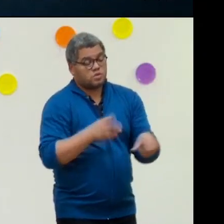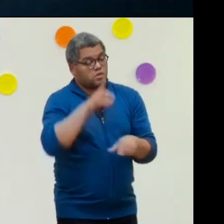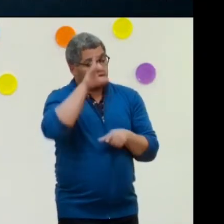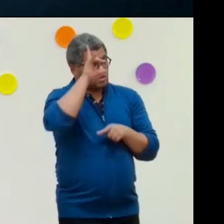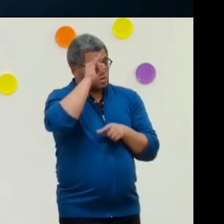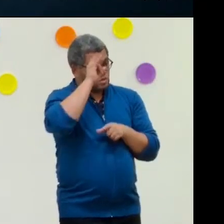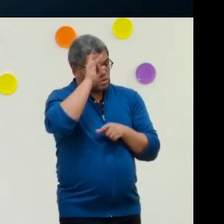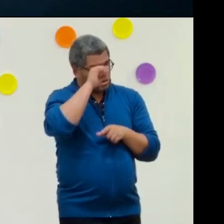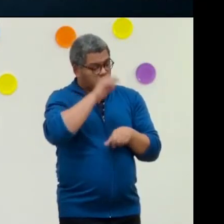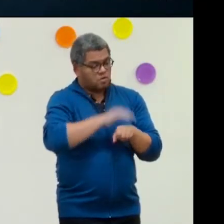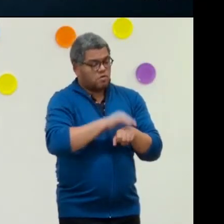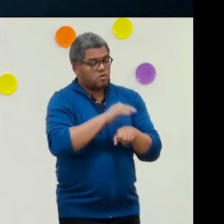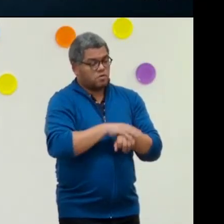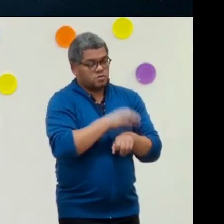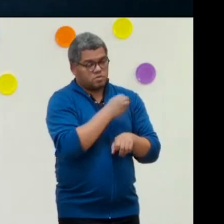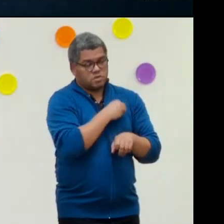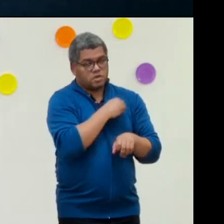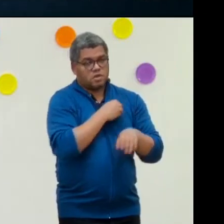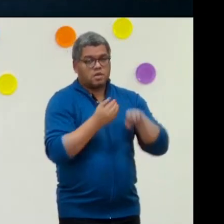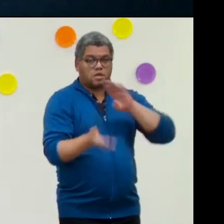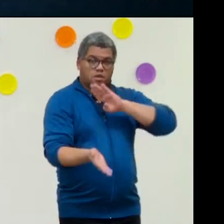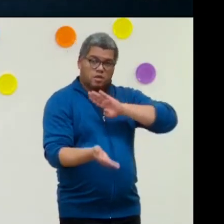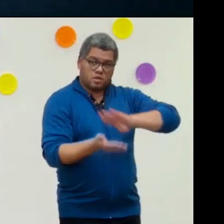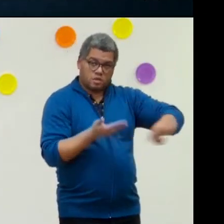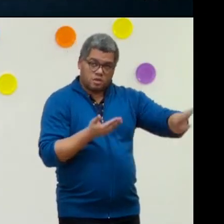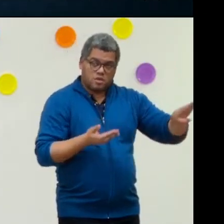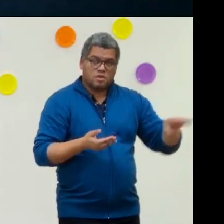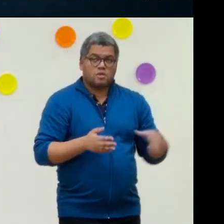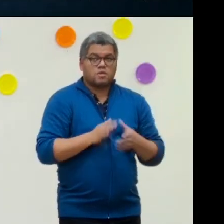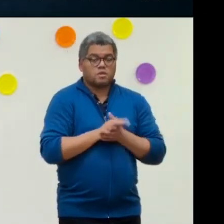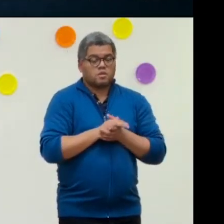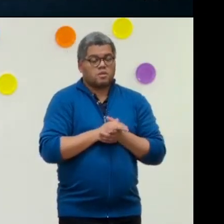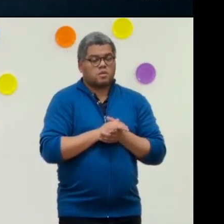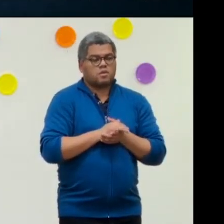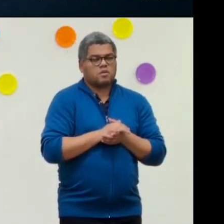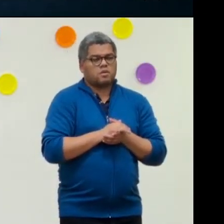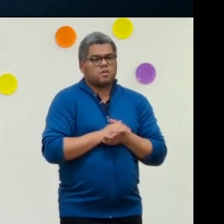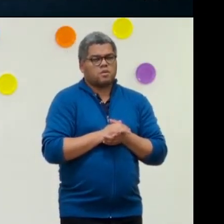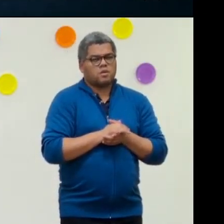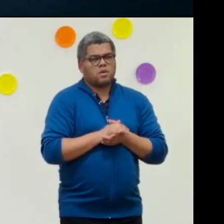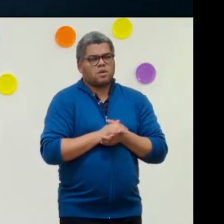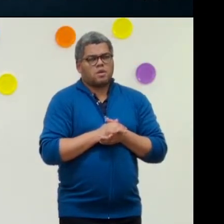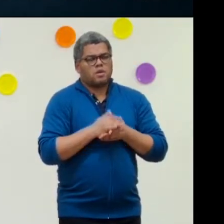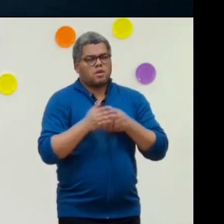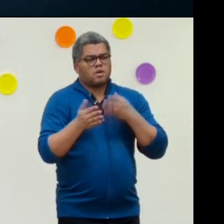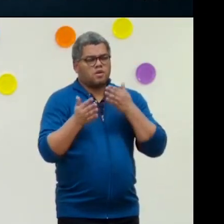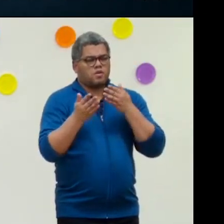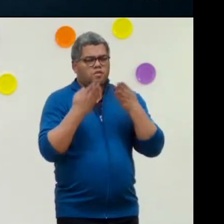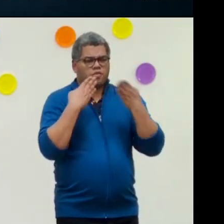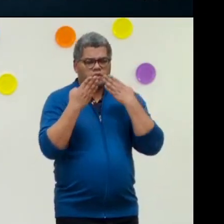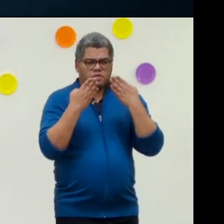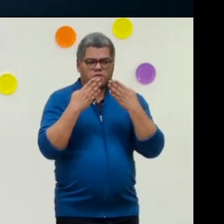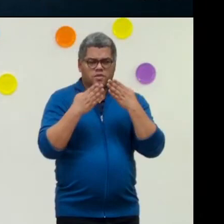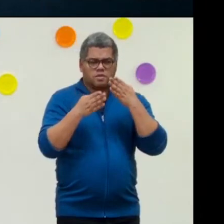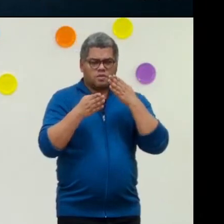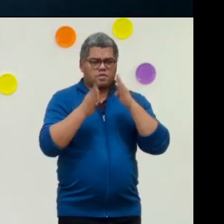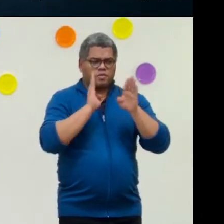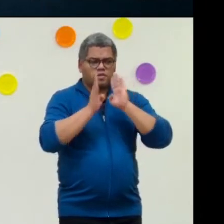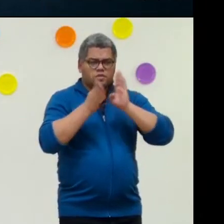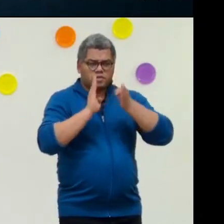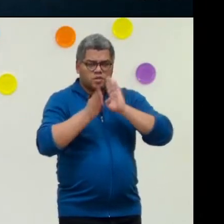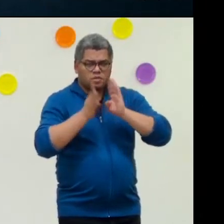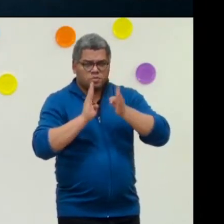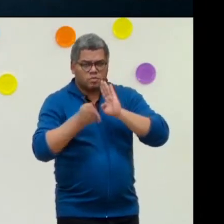faz pecar, arranca. Se o mouse, se o Facebook, se o que for aí, o Twitter te faz pecar,